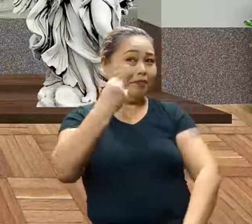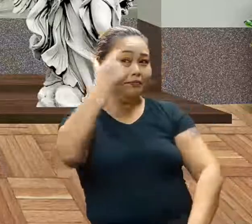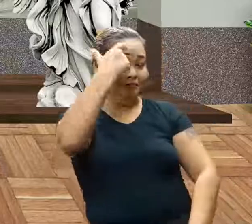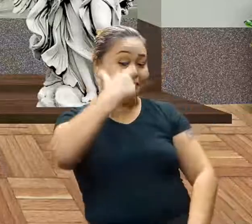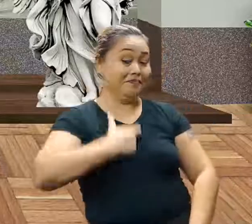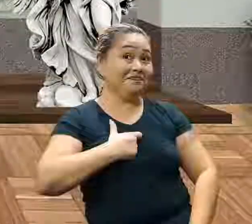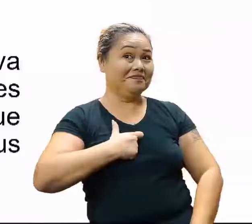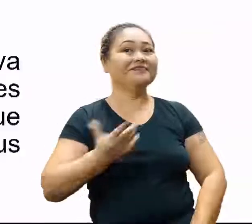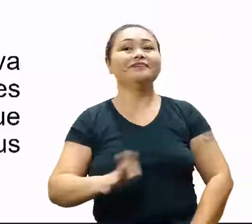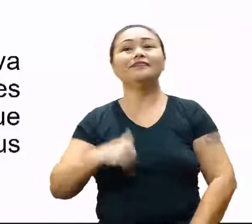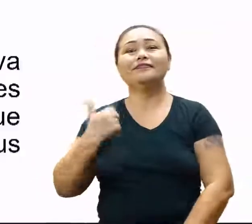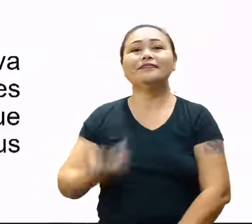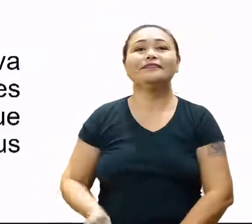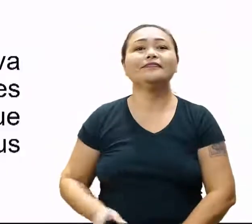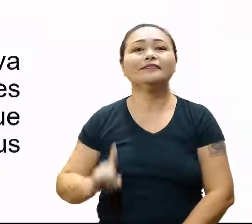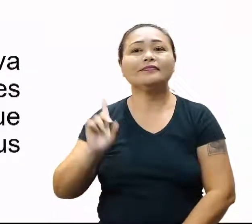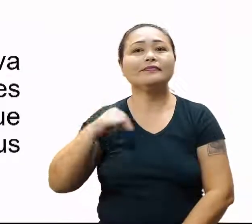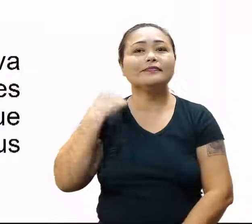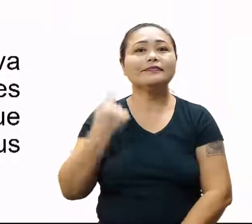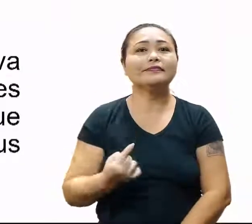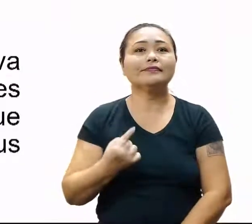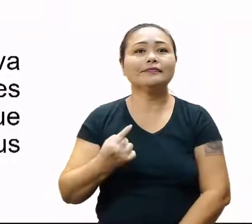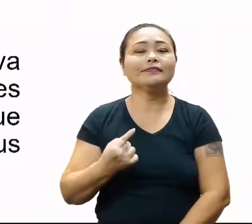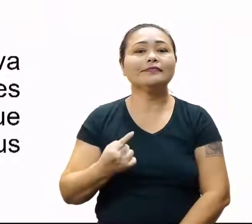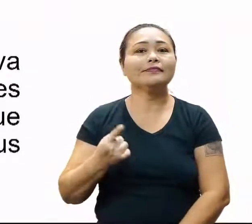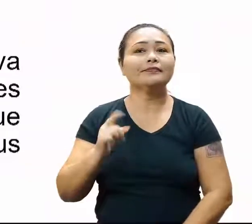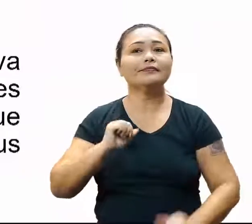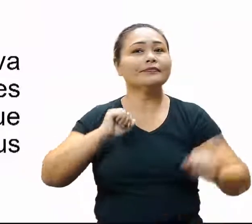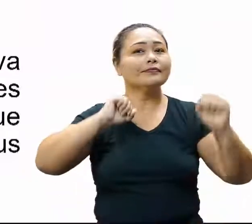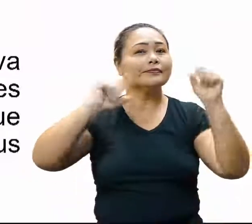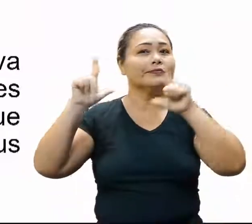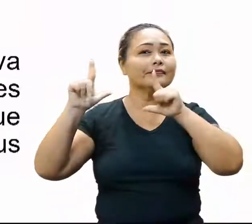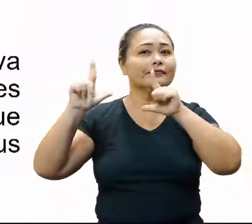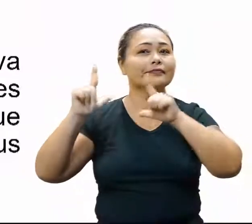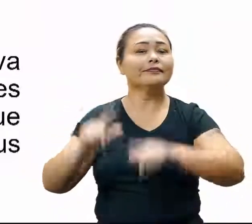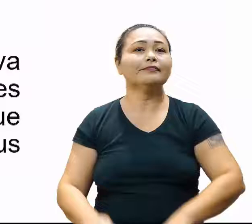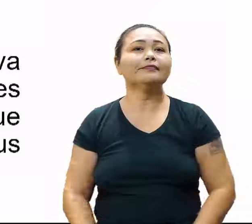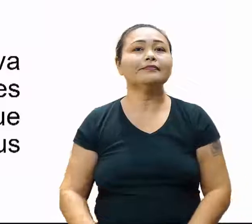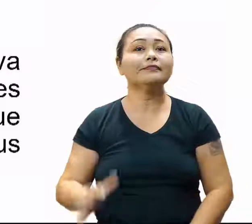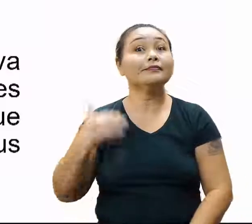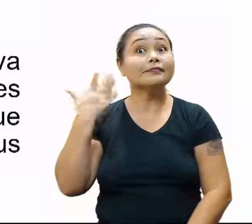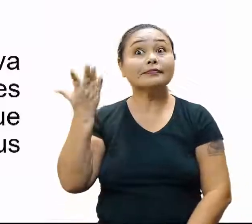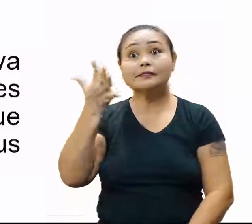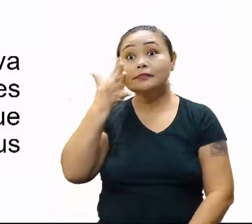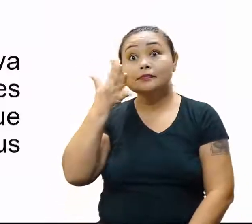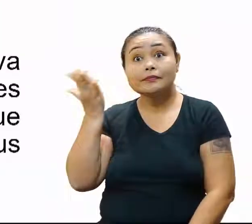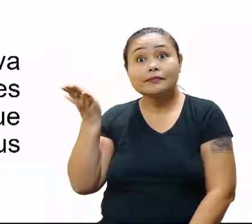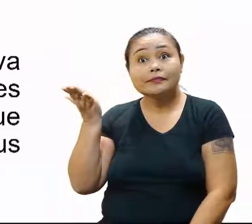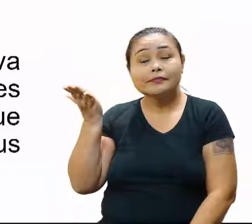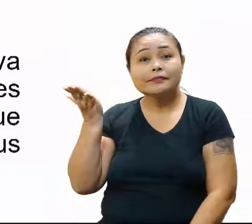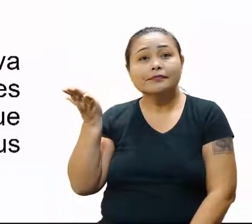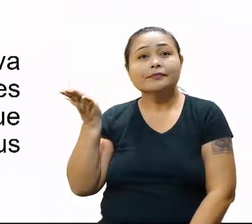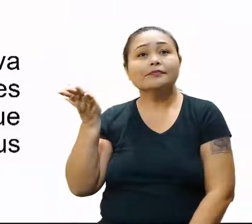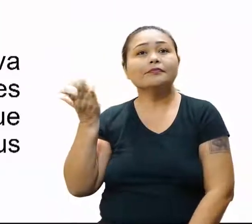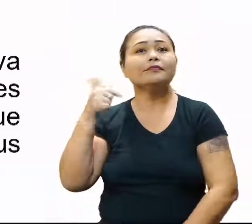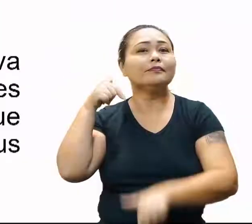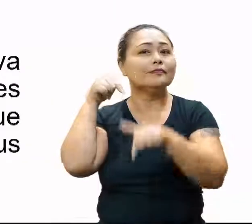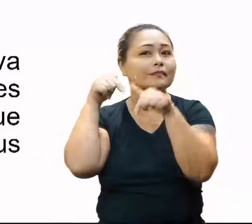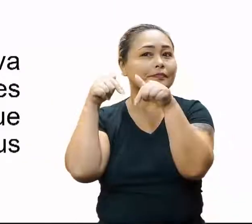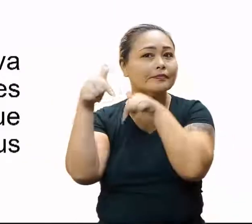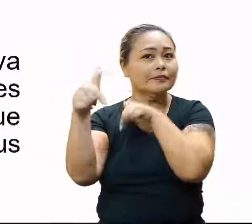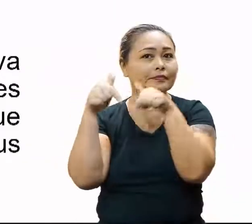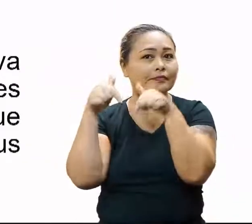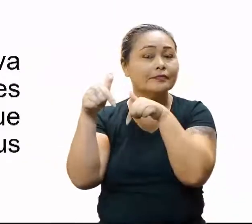lá então, na sequência, joga na tela. Veja aí, senhores, que a mão de obra que